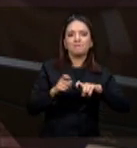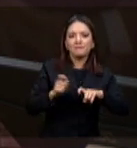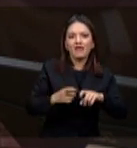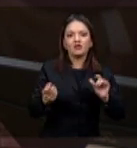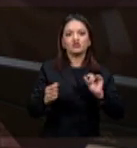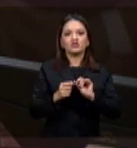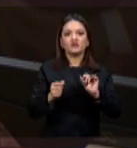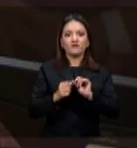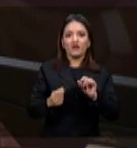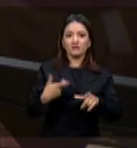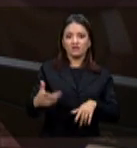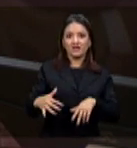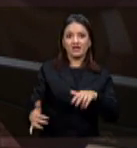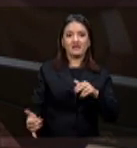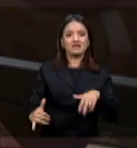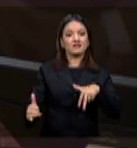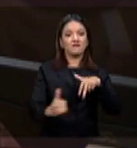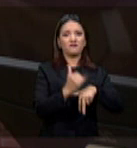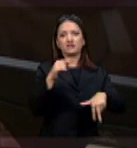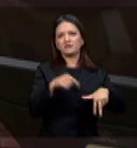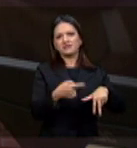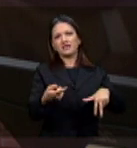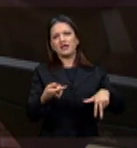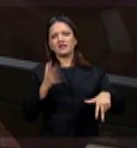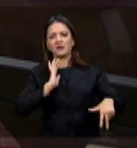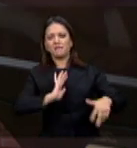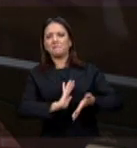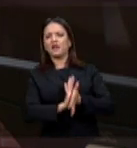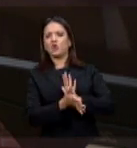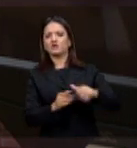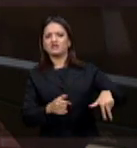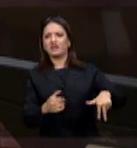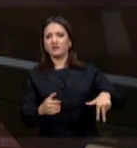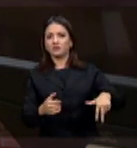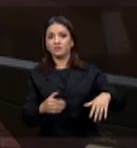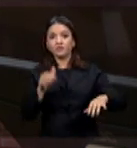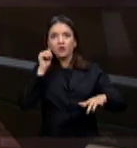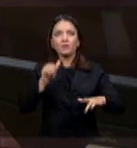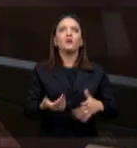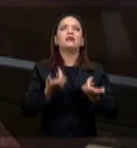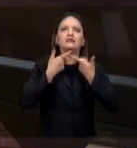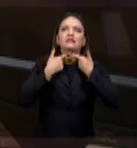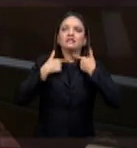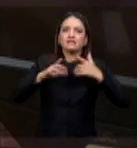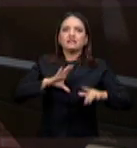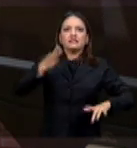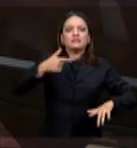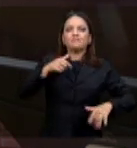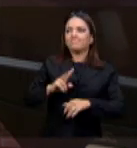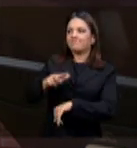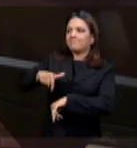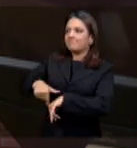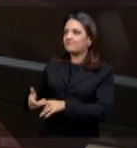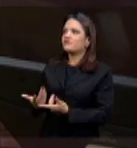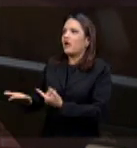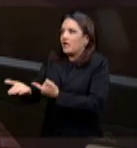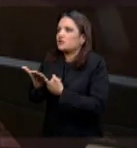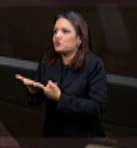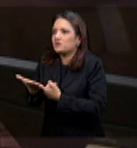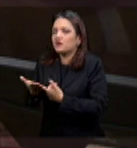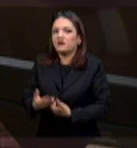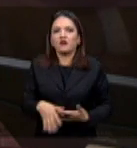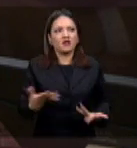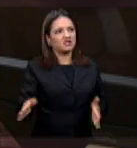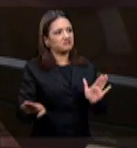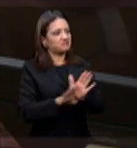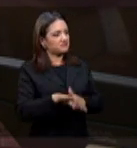vítimas com um preconceito, com uma segunda violência contra elas, quando elas finalmente criam coragem de buscar um atendimento.